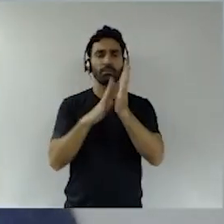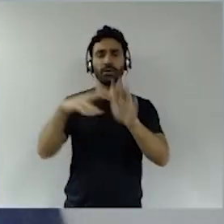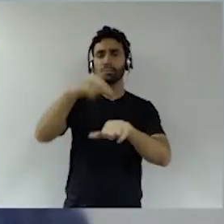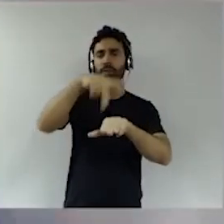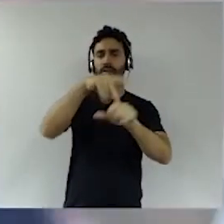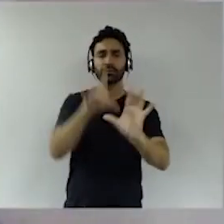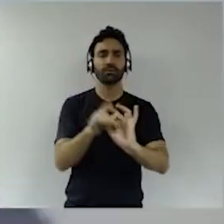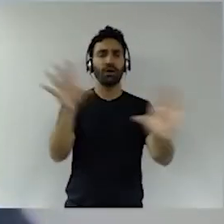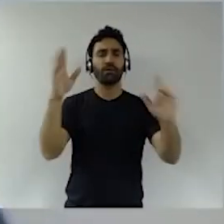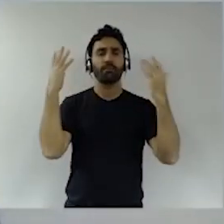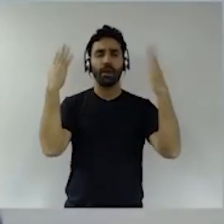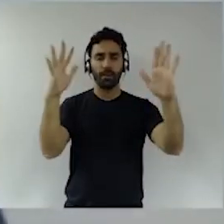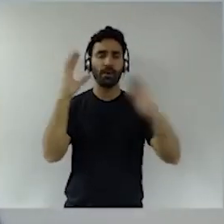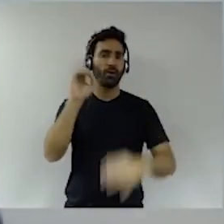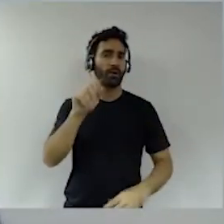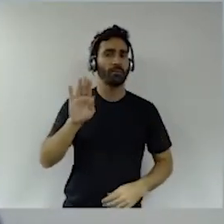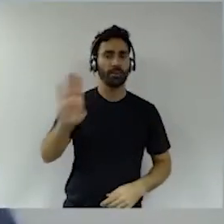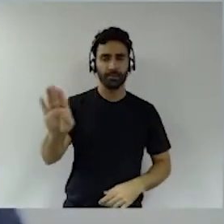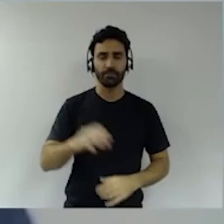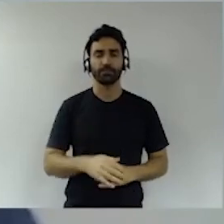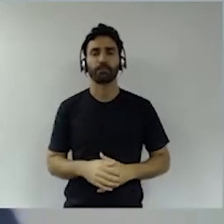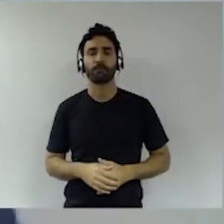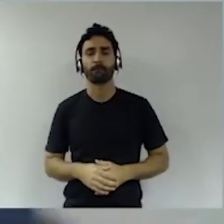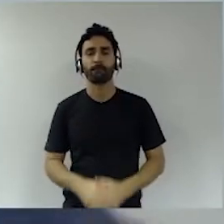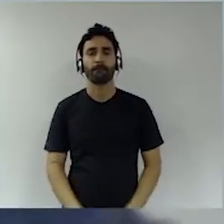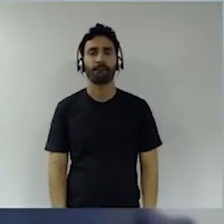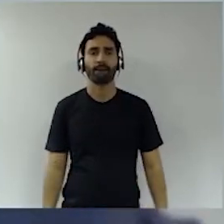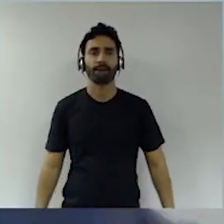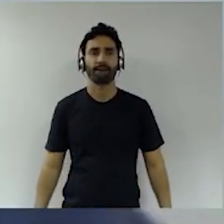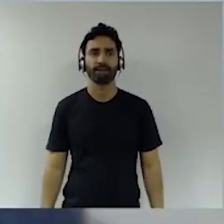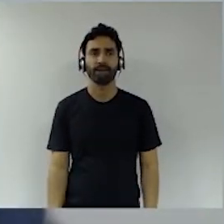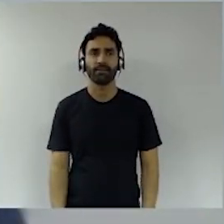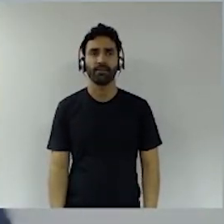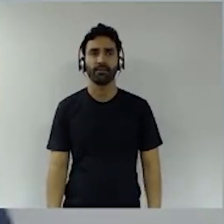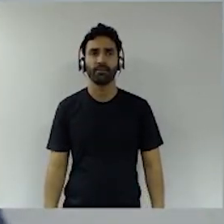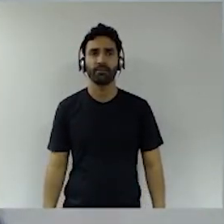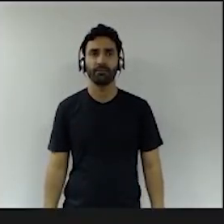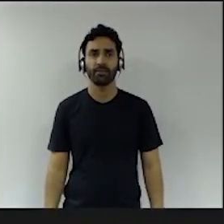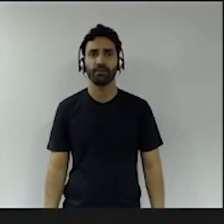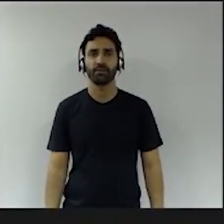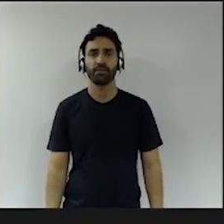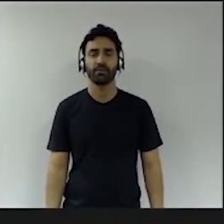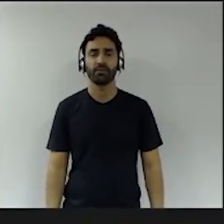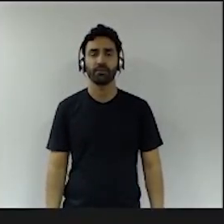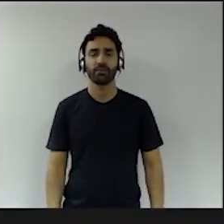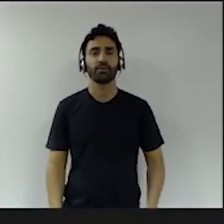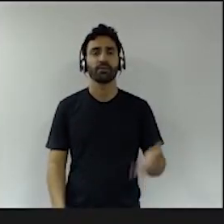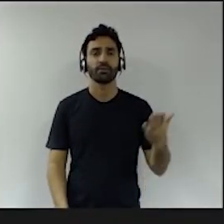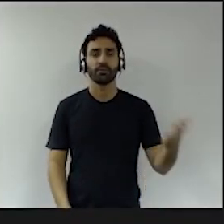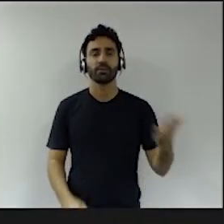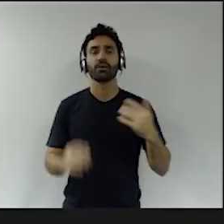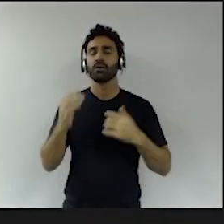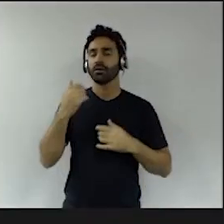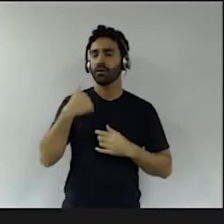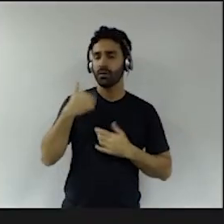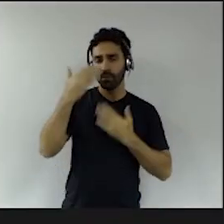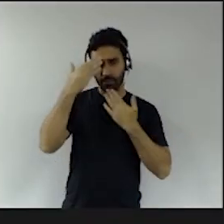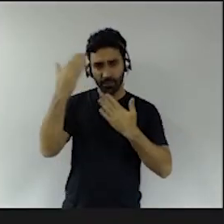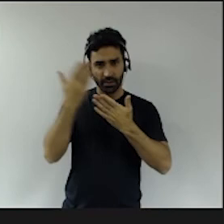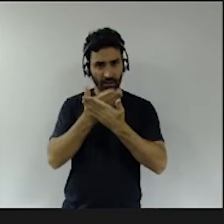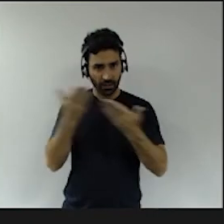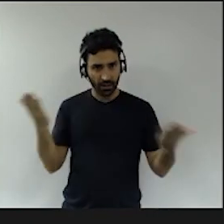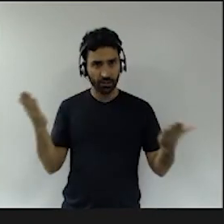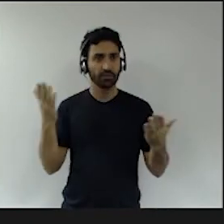viva a advocacia, viva a Ordem dos Advogados do Brasil. Obrigado, Artemio. Poxa vida, doutor Nivaldo, eu que agradeço